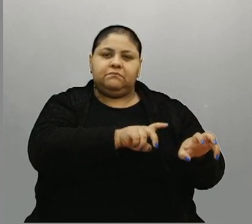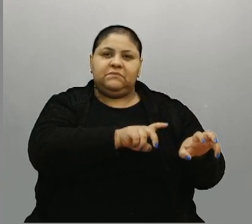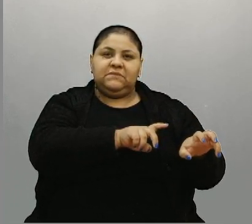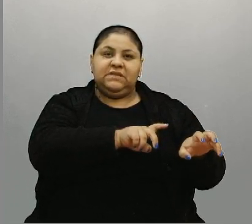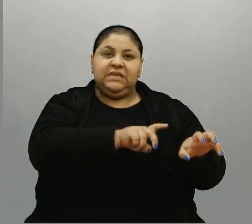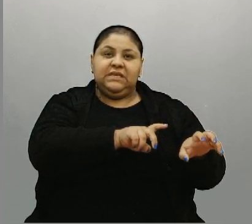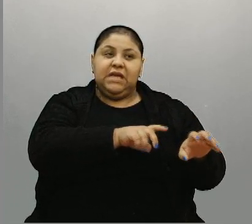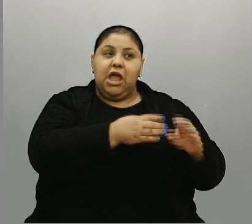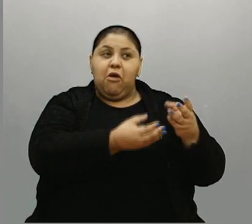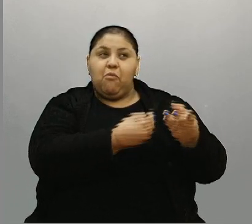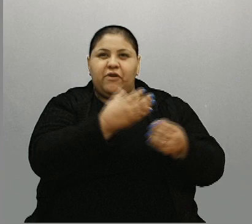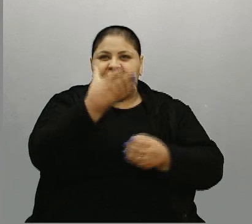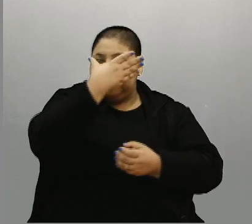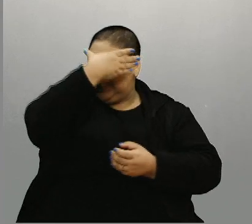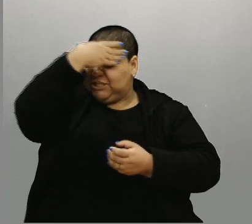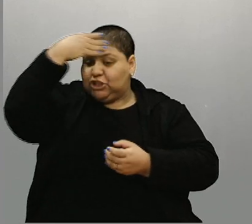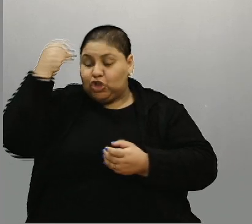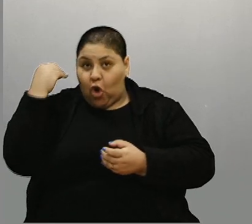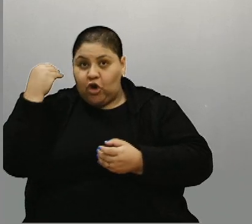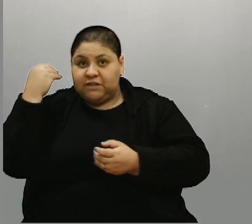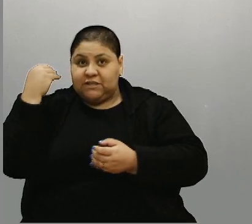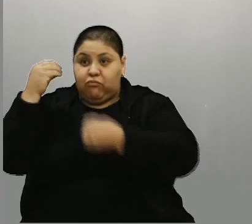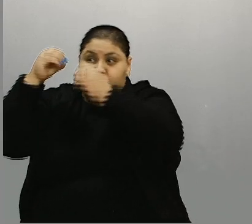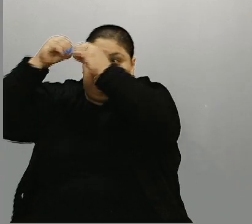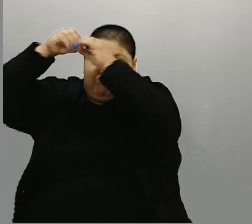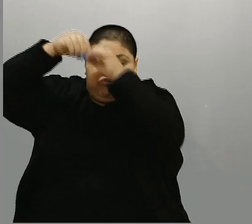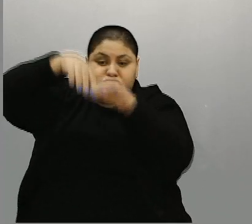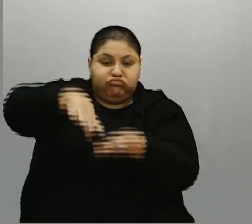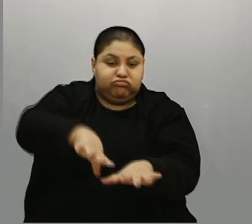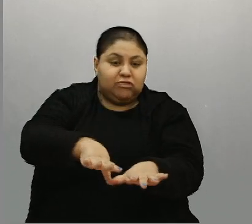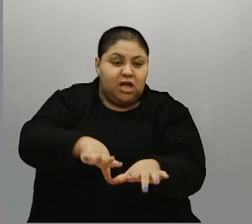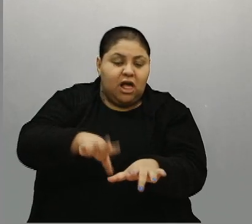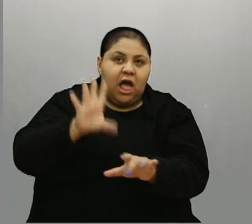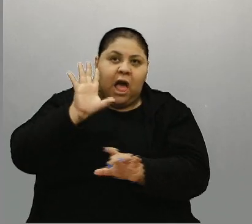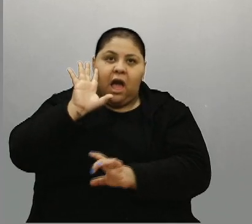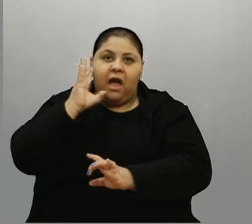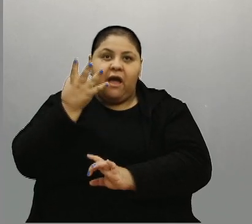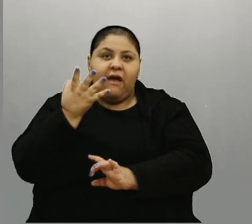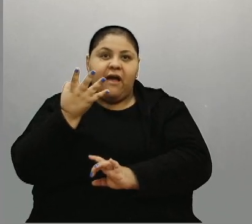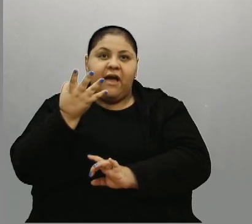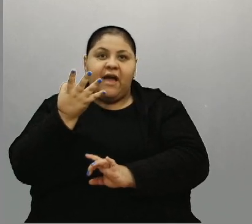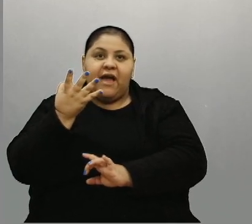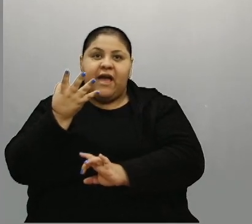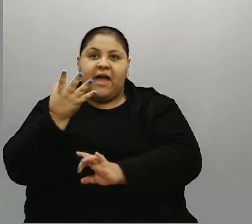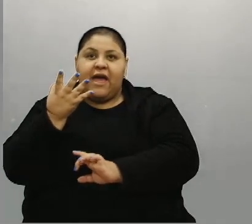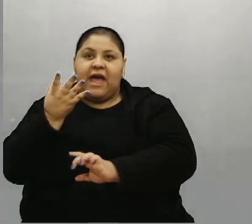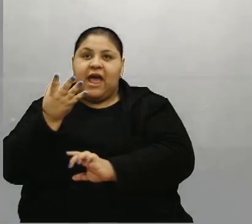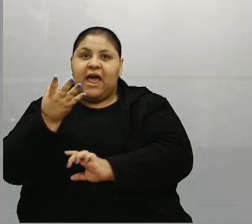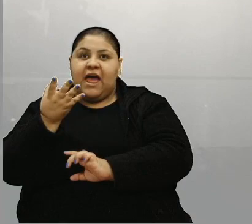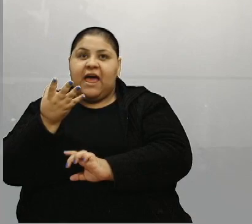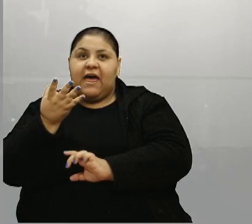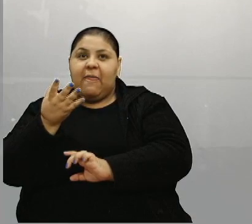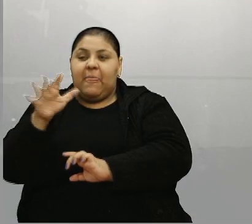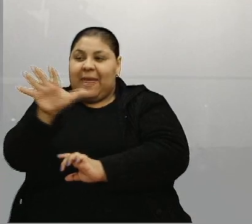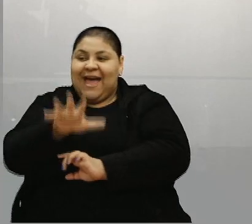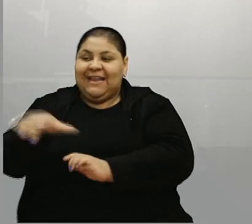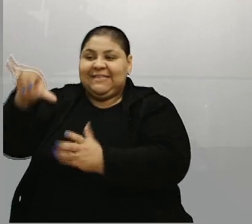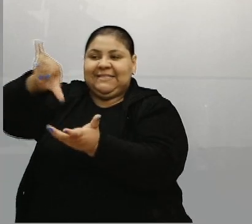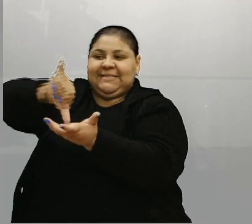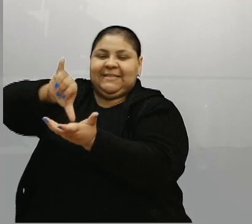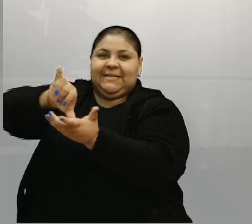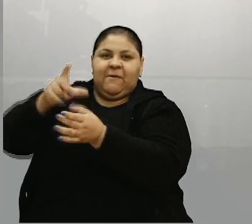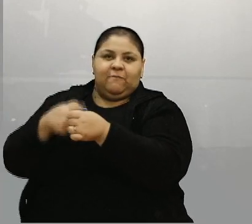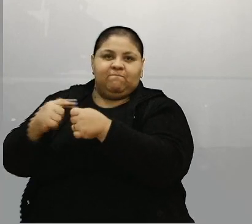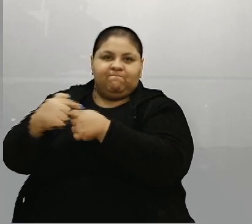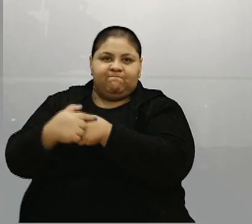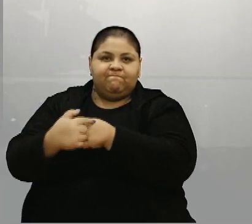esquecer dos desbarrancamentos que estão acontecendo na área urbana da nossa cidade e que infelizmente